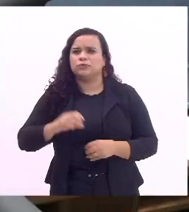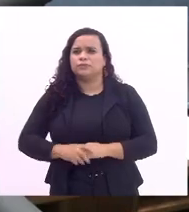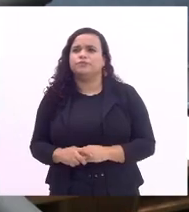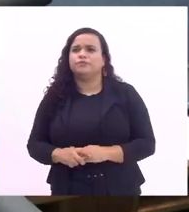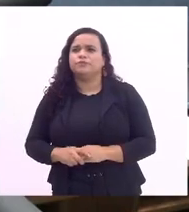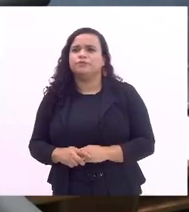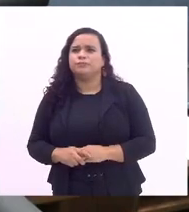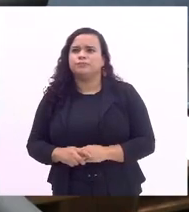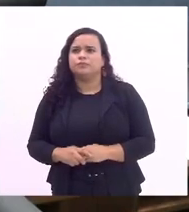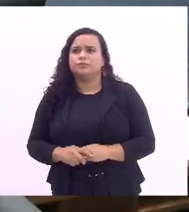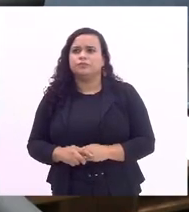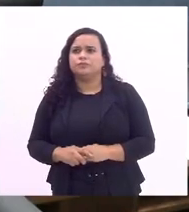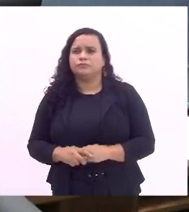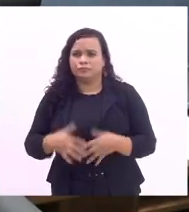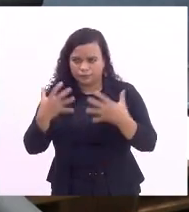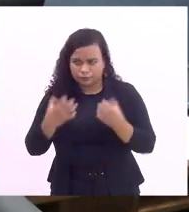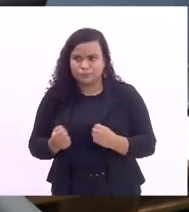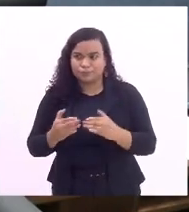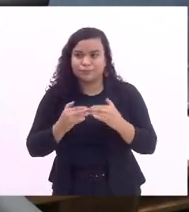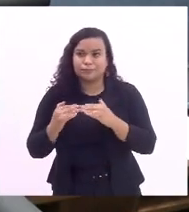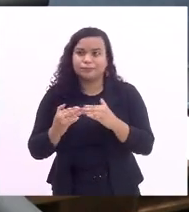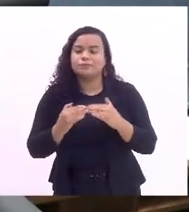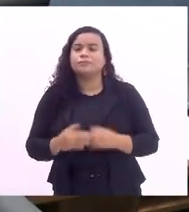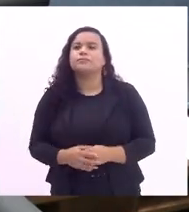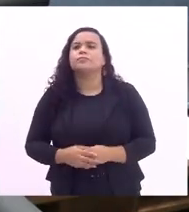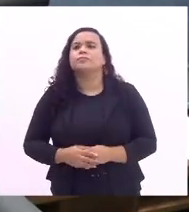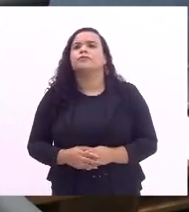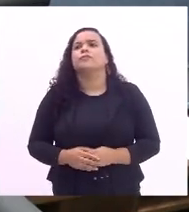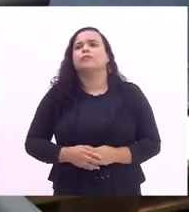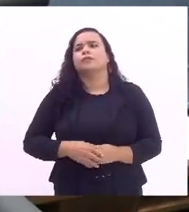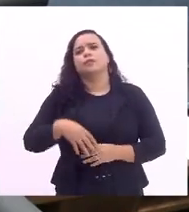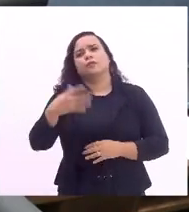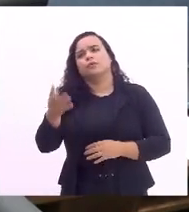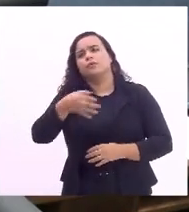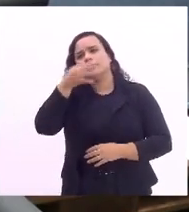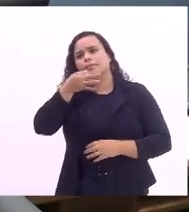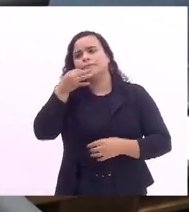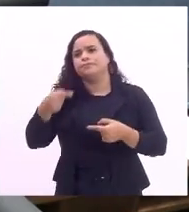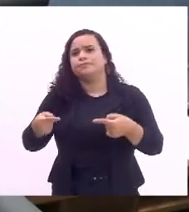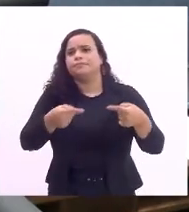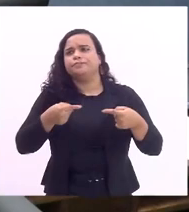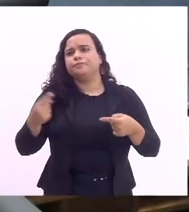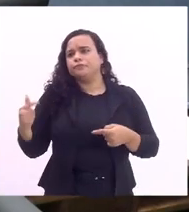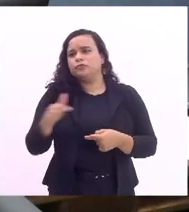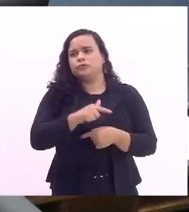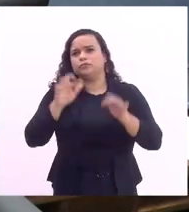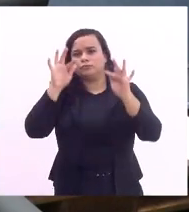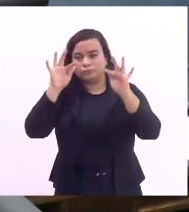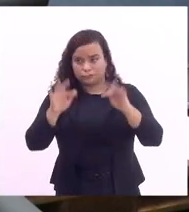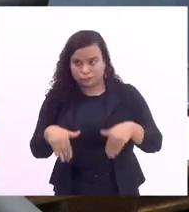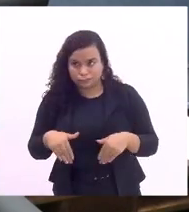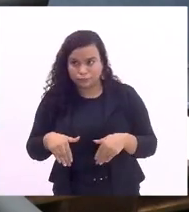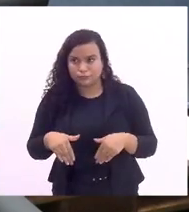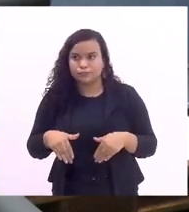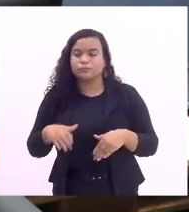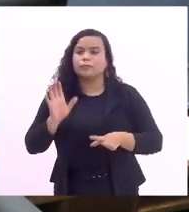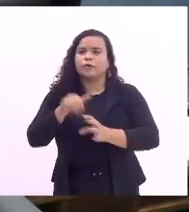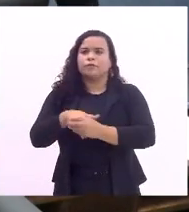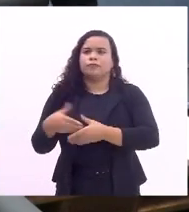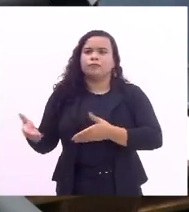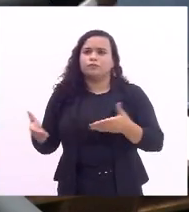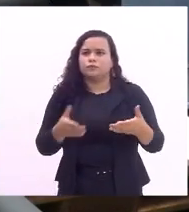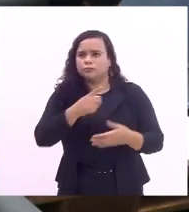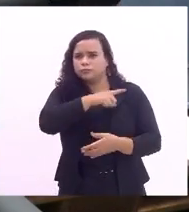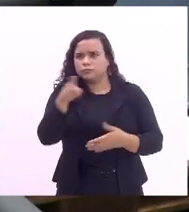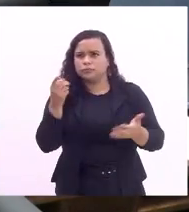Esse projeto é meu e dele. Favorável, presidente. Os pareceres emitidos em discussão. Não havendo quem queira discutir, encerrada a discussão. Em votação, os